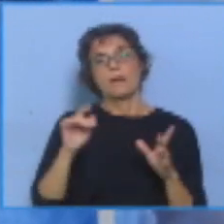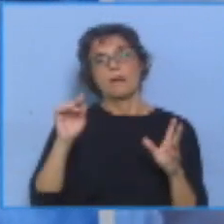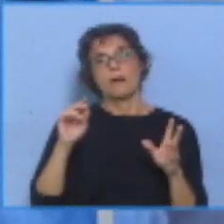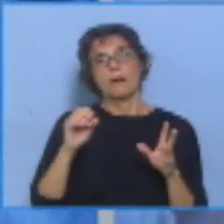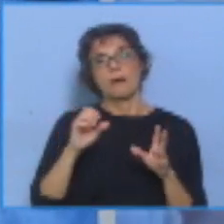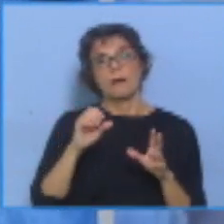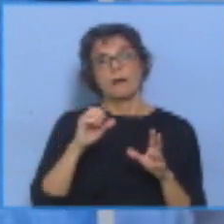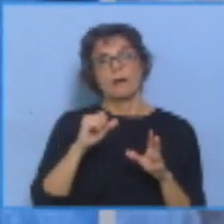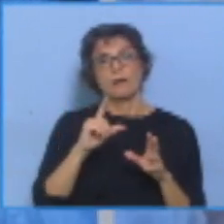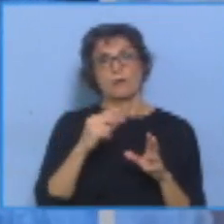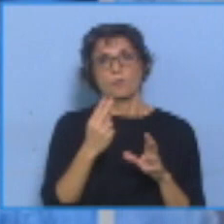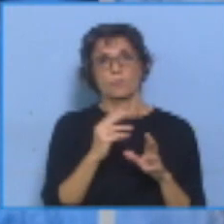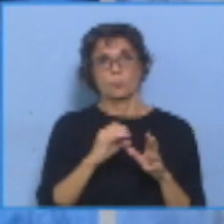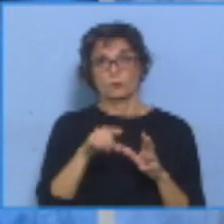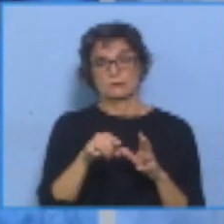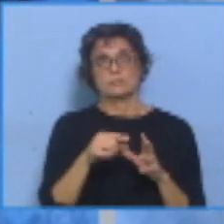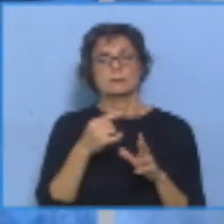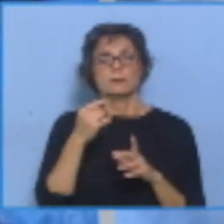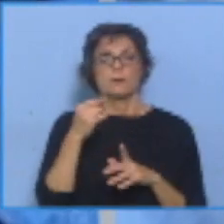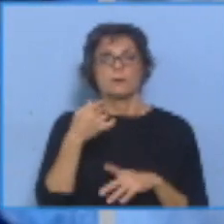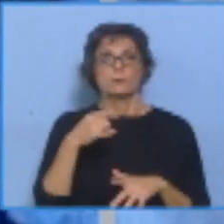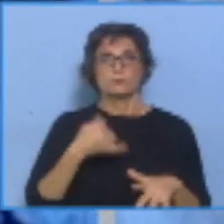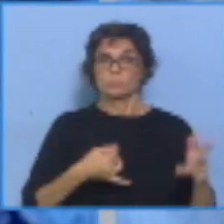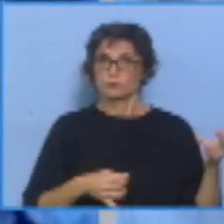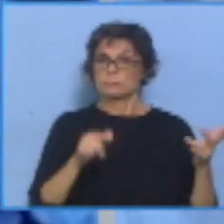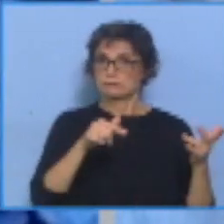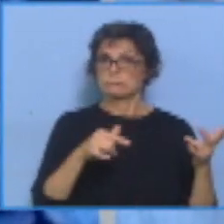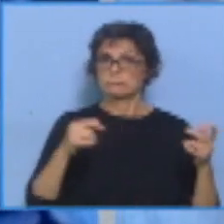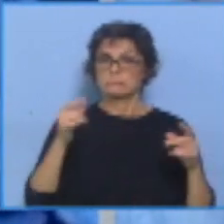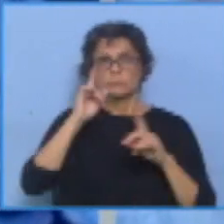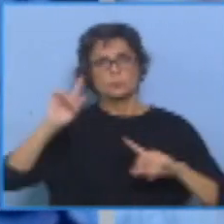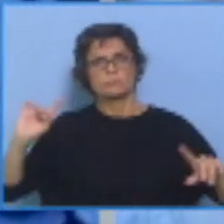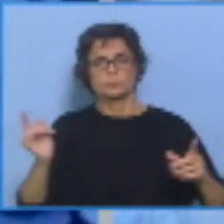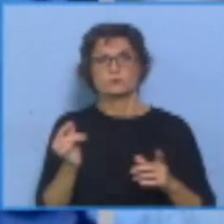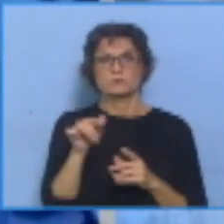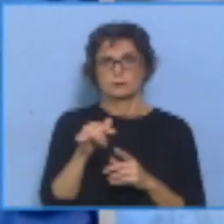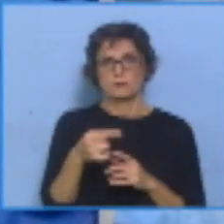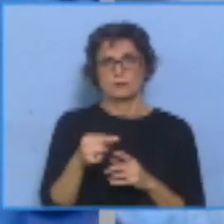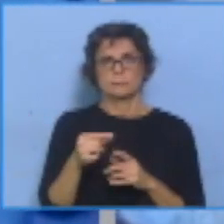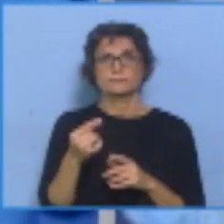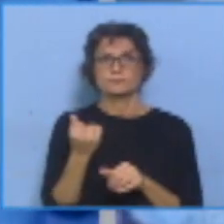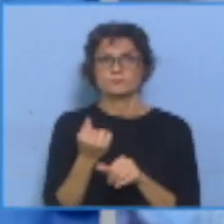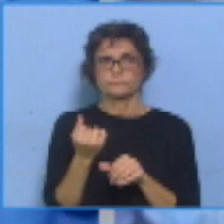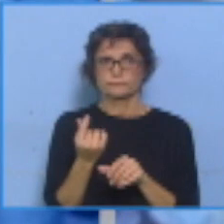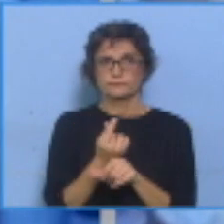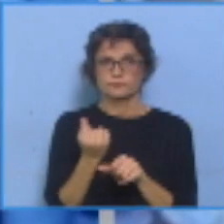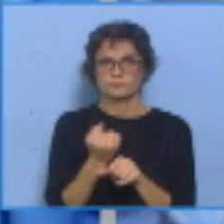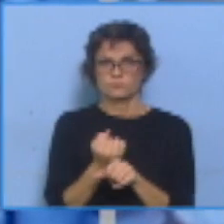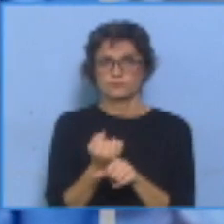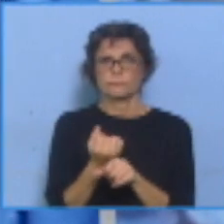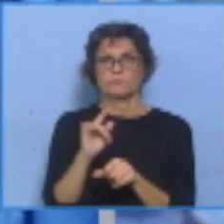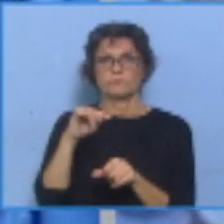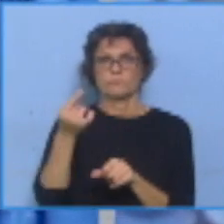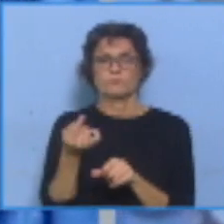Gluck, em homenagem a todos os poemas que ela escreveu sobre a Grécia e sobre o mito de Orfeu em particular.